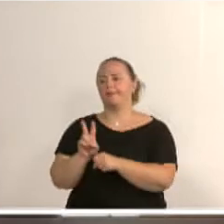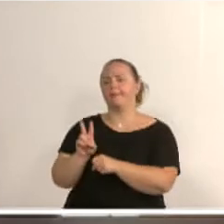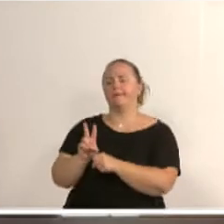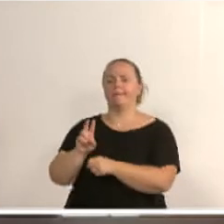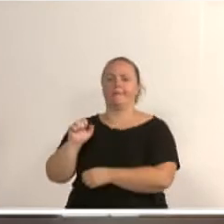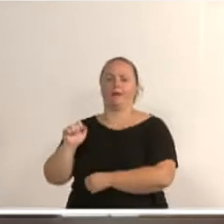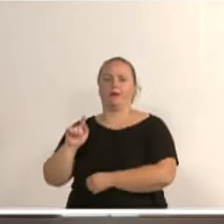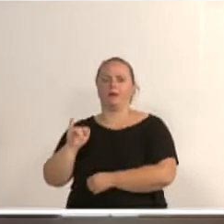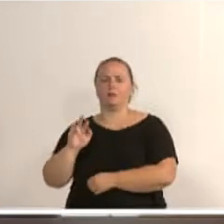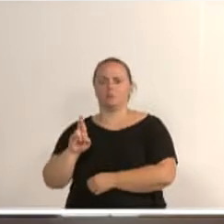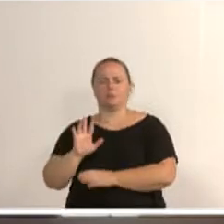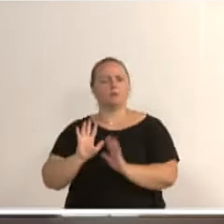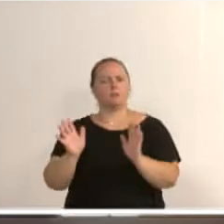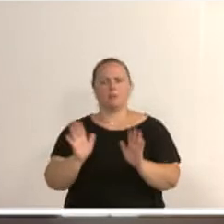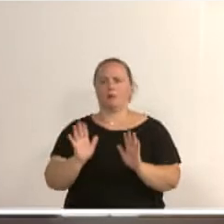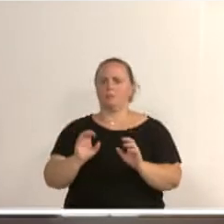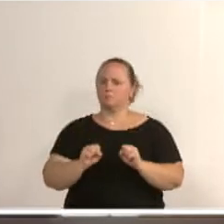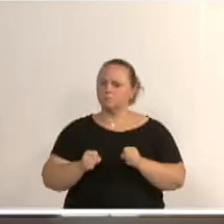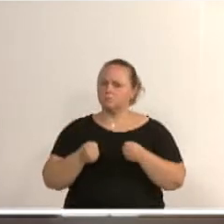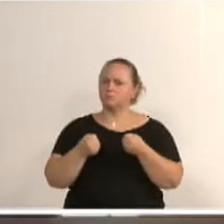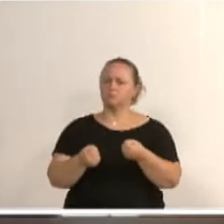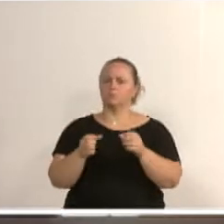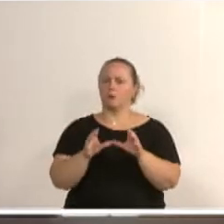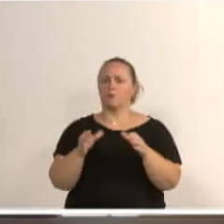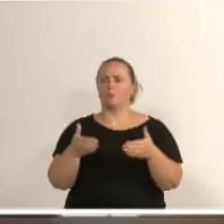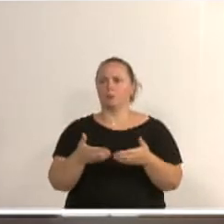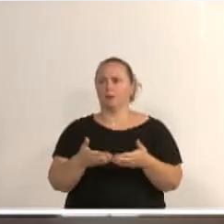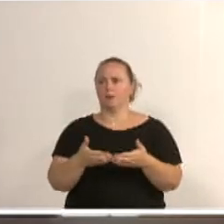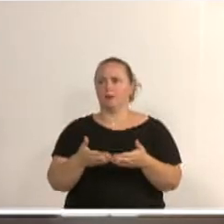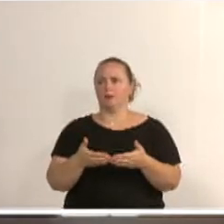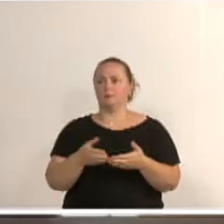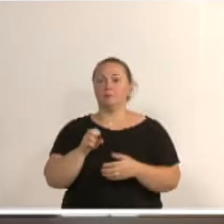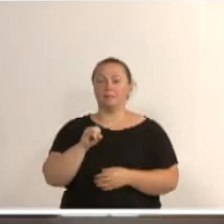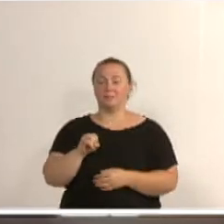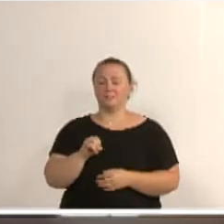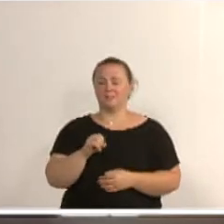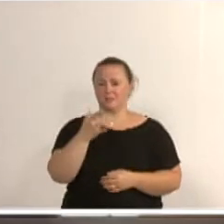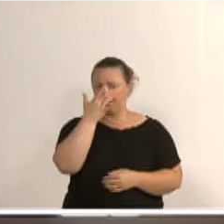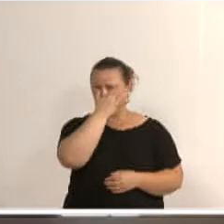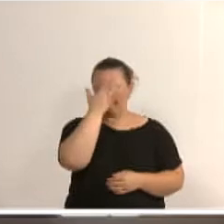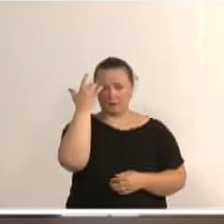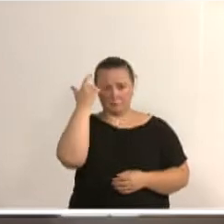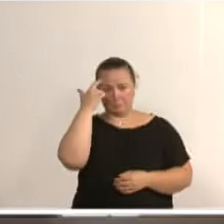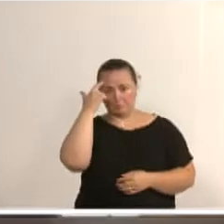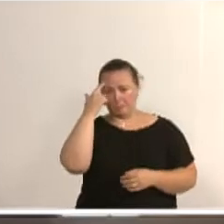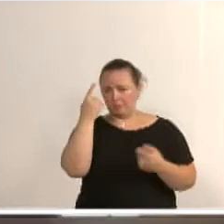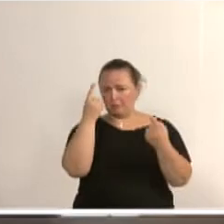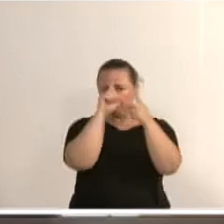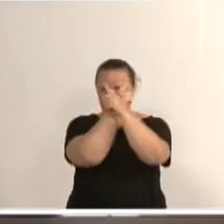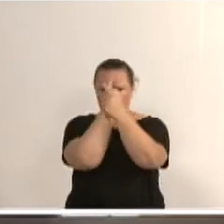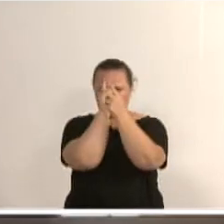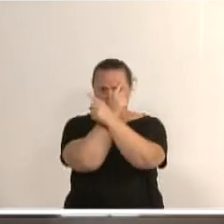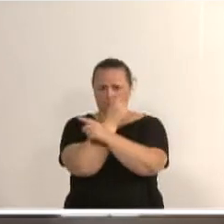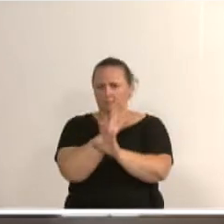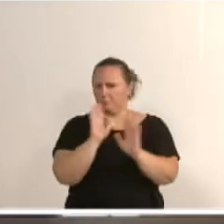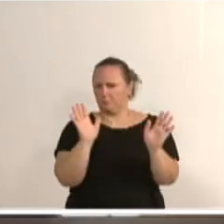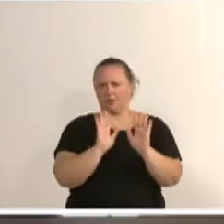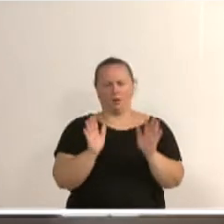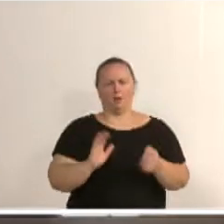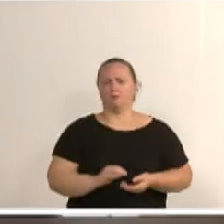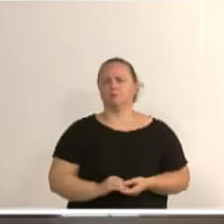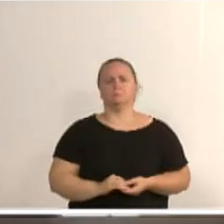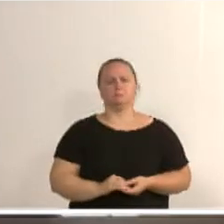que eu falei lá do início, a nossa comunidade. Então, se alguém está tendo uma inversão de valores, essas situações que estão chegando aqui deverão